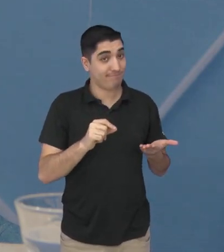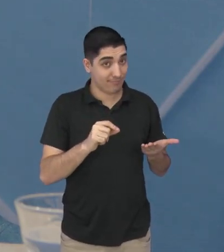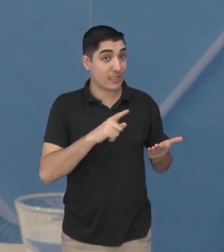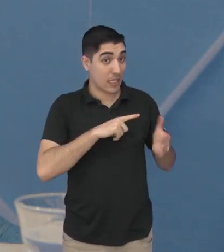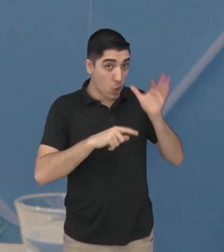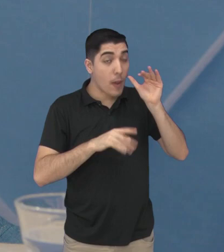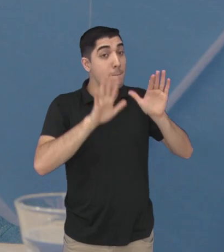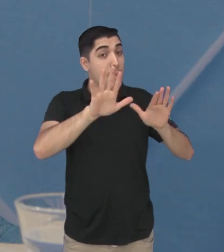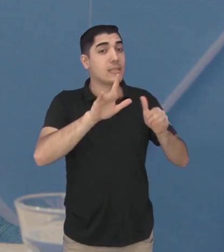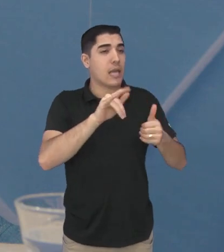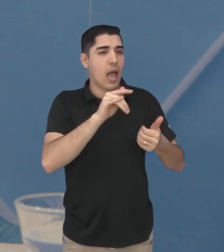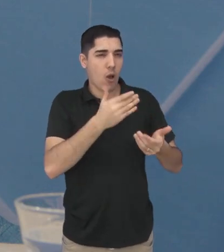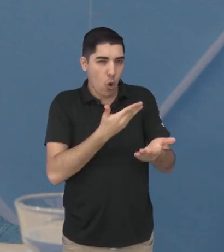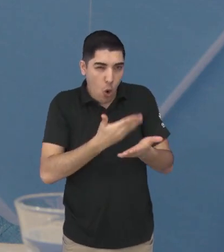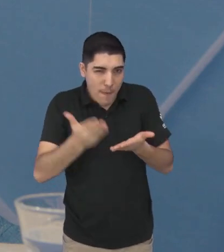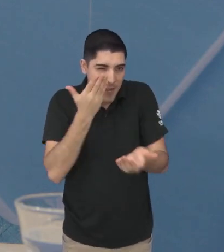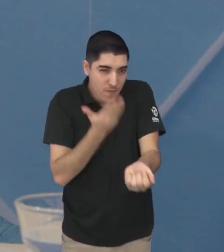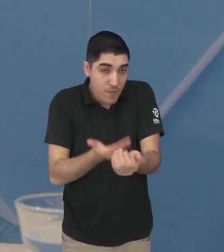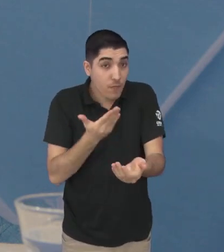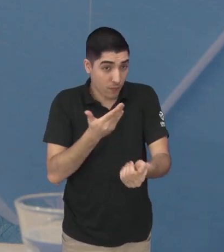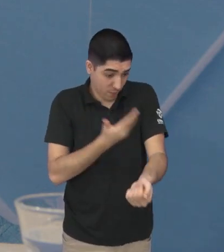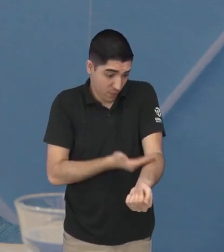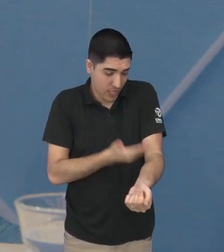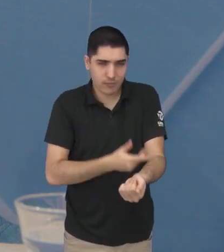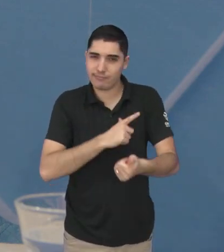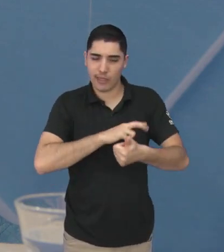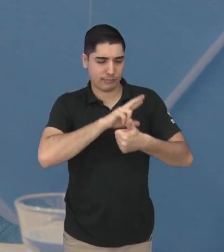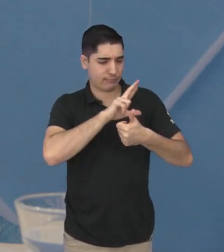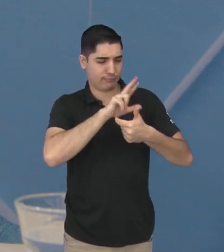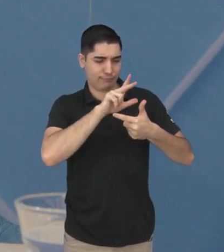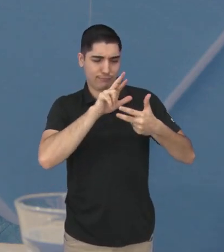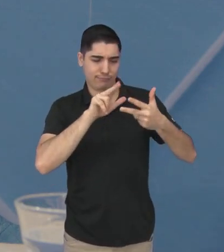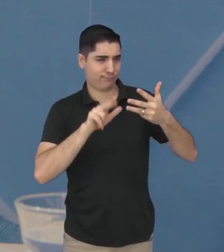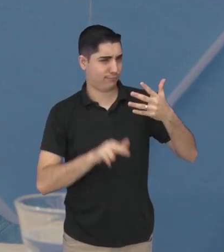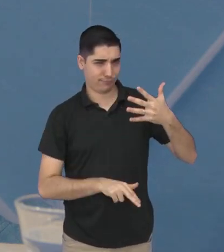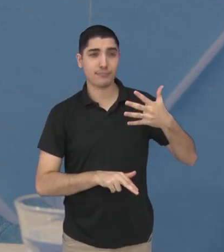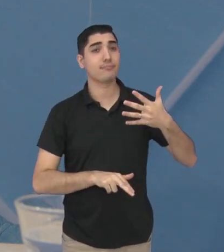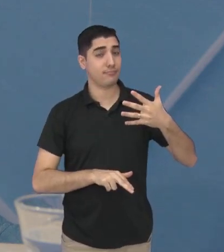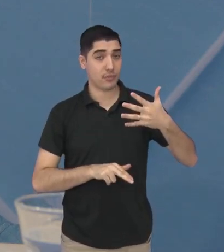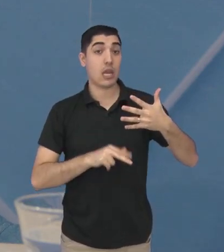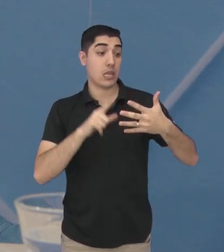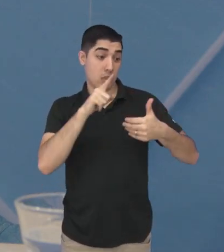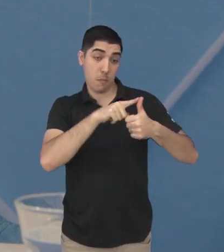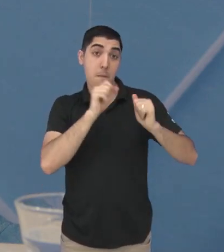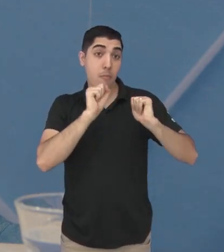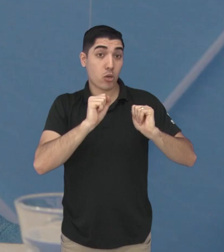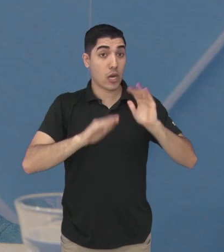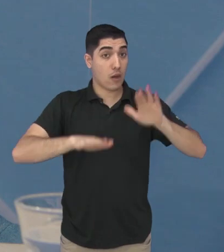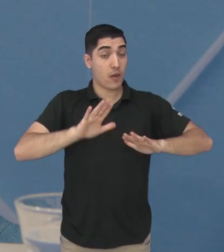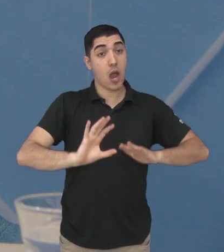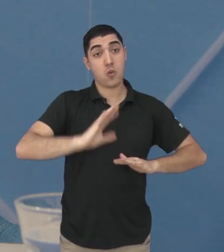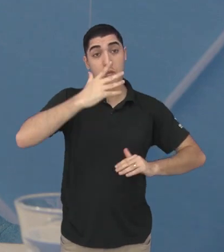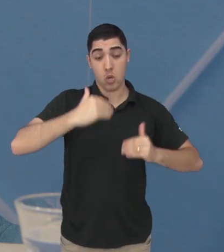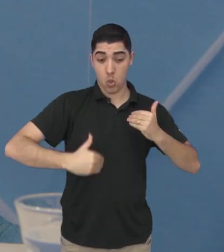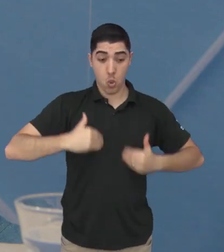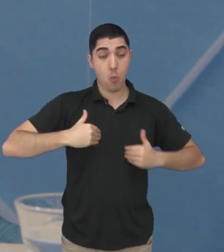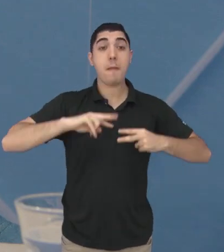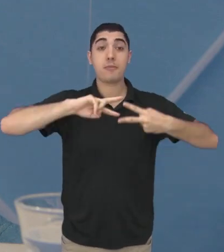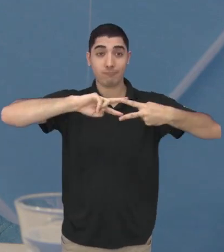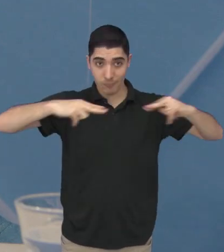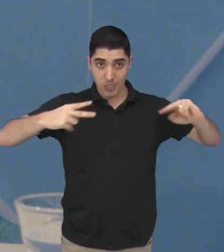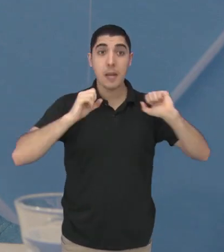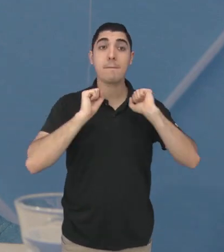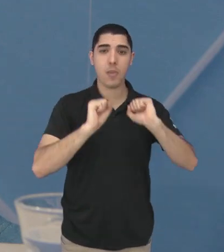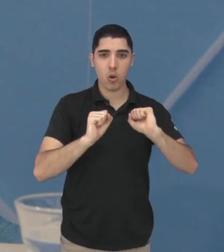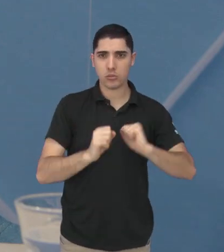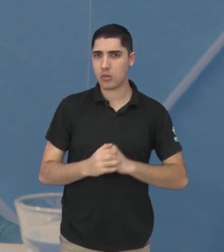uma série de fatores. Então, você pode ter uma questão biológica, né? Você pode ter uma questão